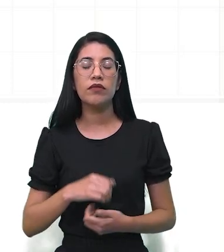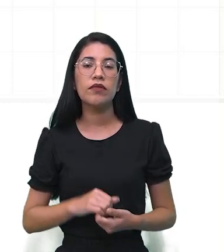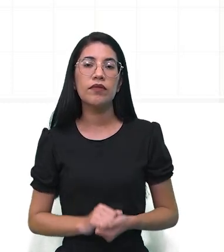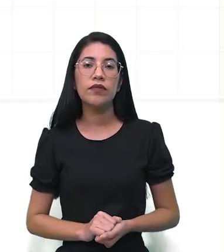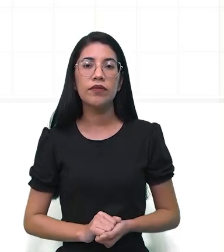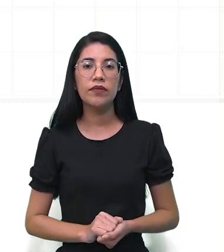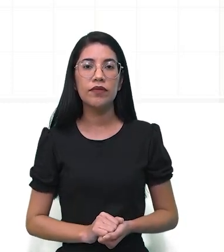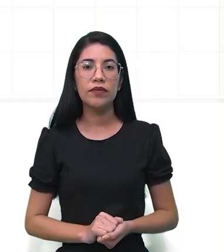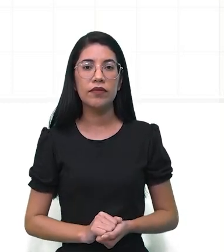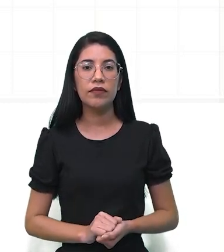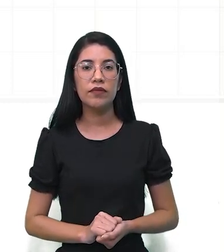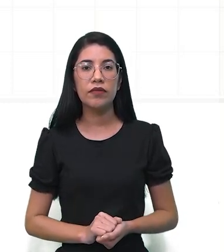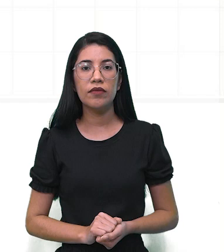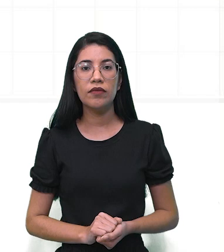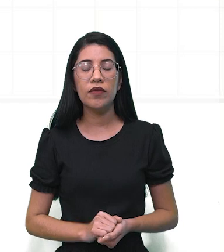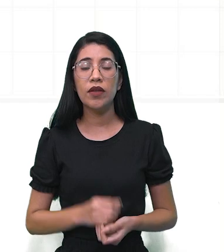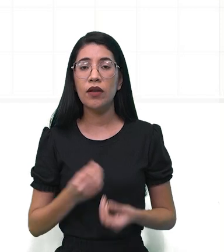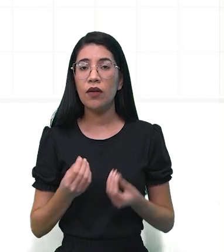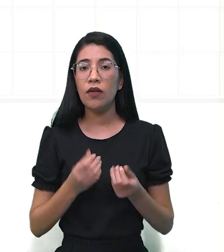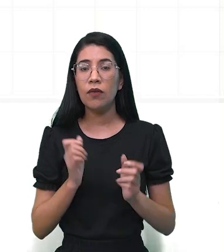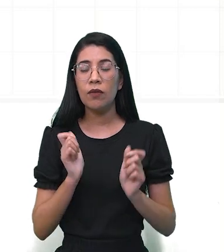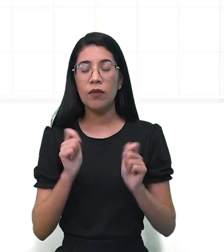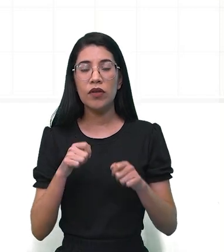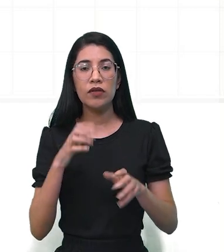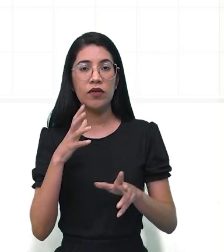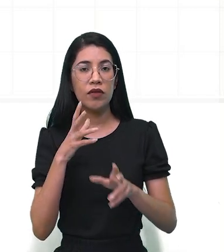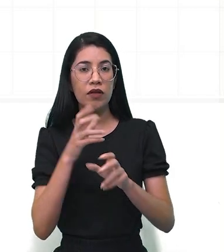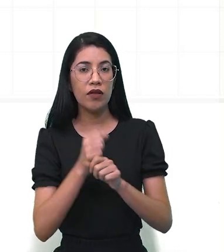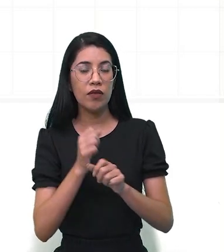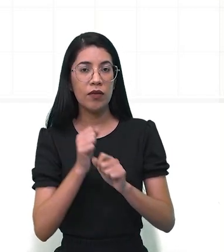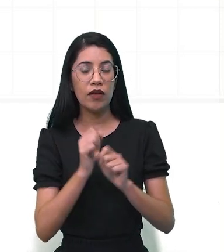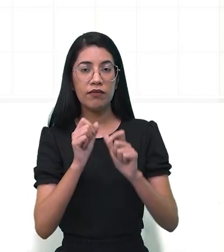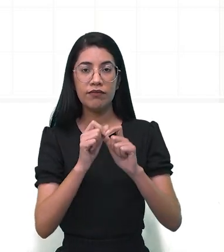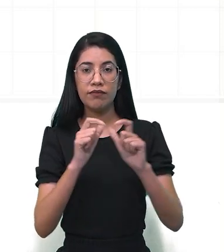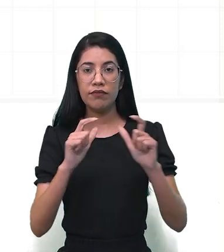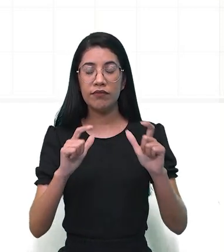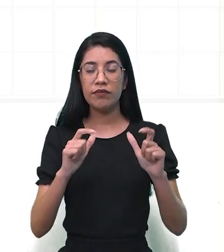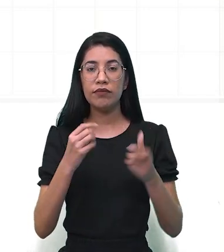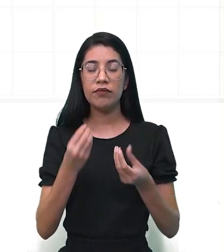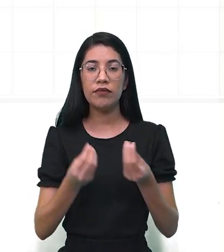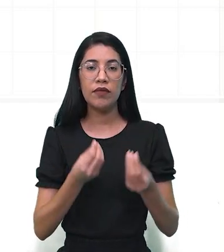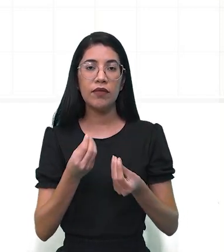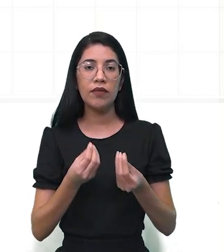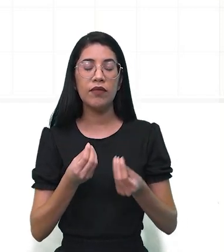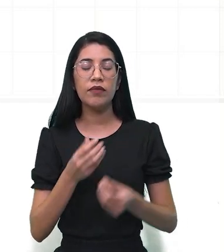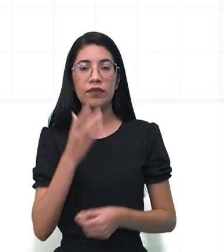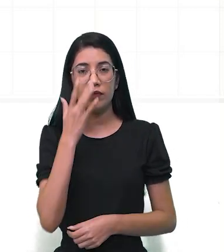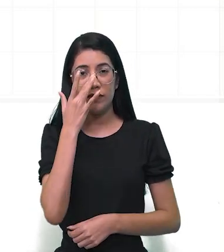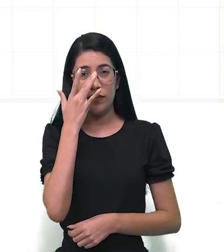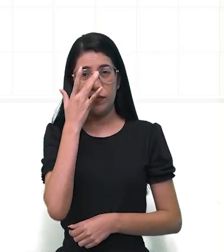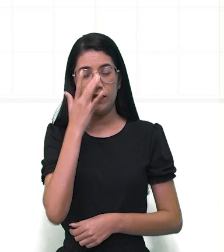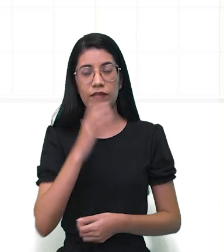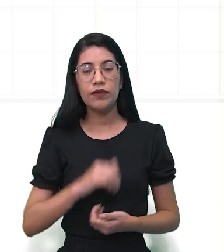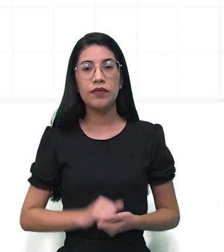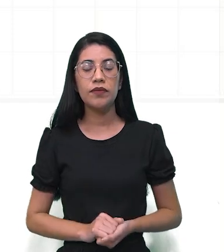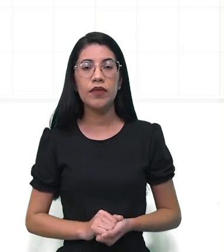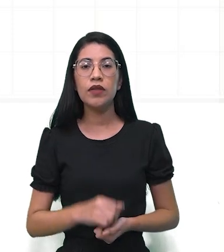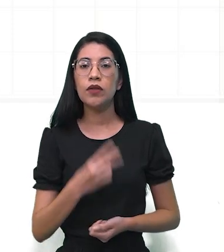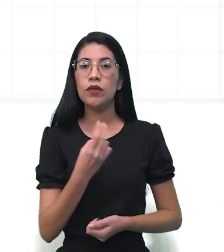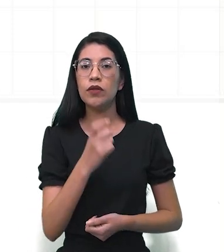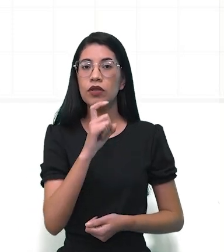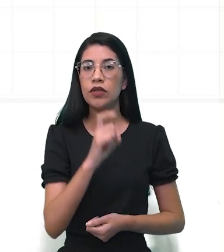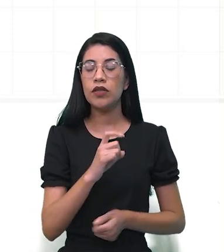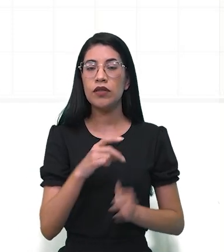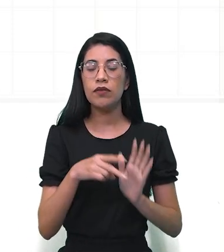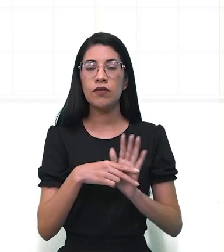2x igual a 4. Como é que a gente resolve essa equação, hein, pessoal? Vamos relembrar aqui? 2x igual a 4 é uma